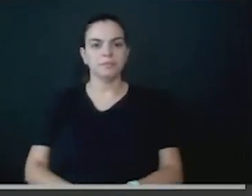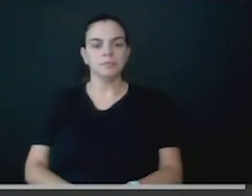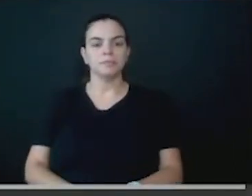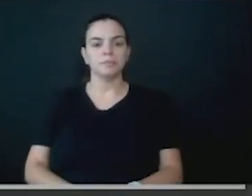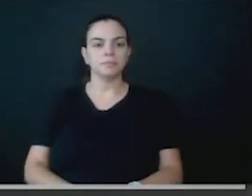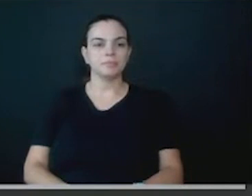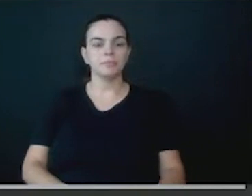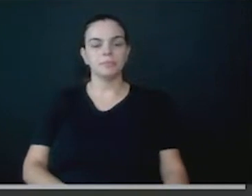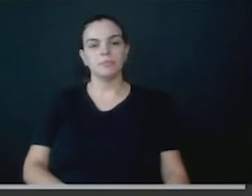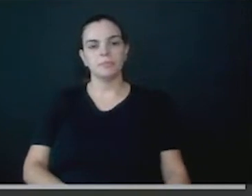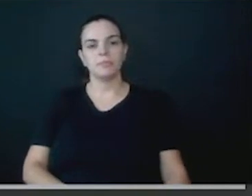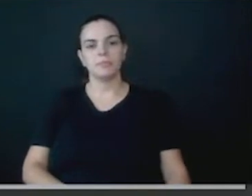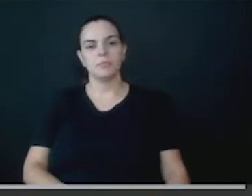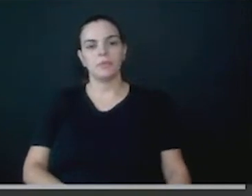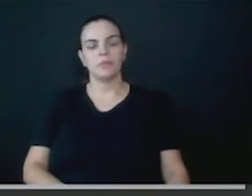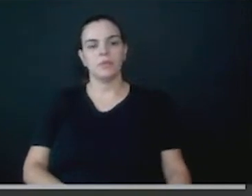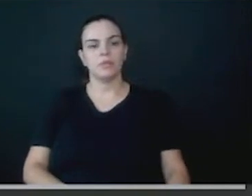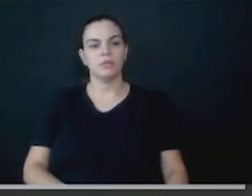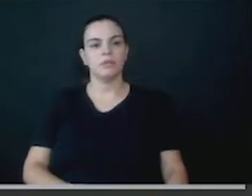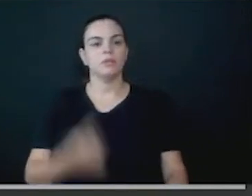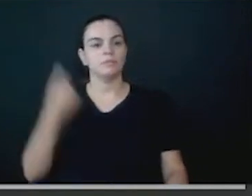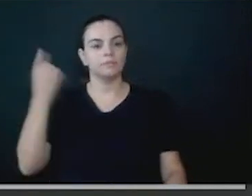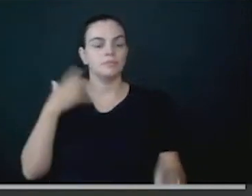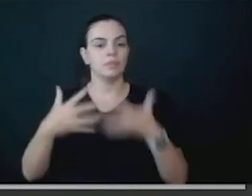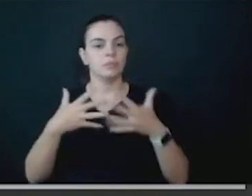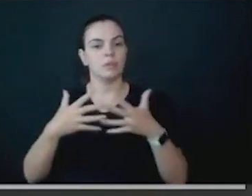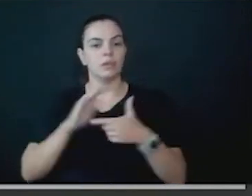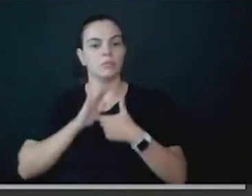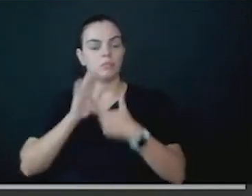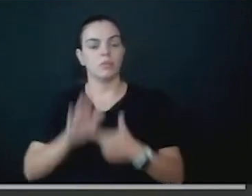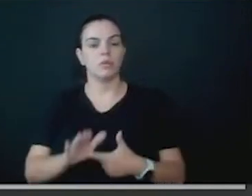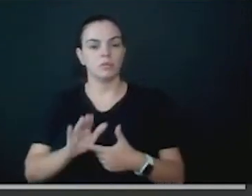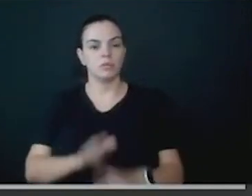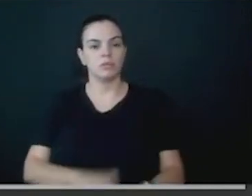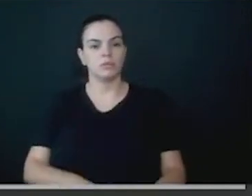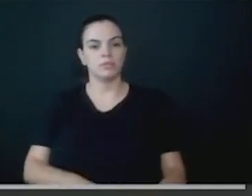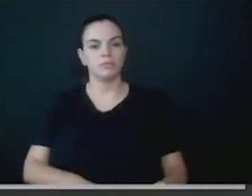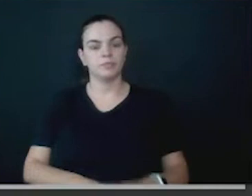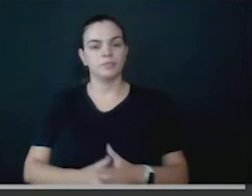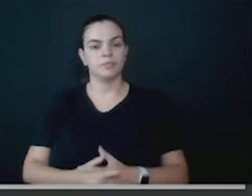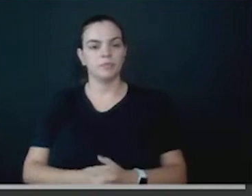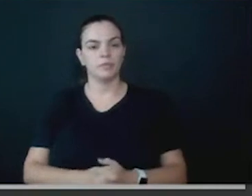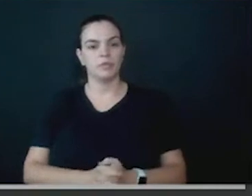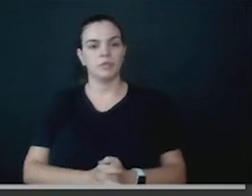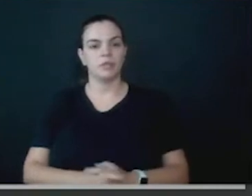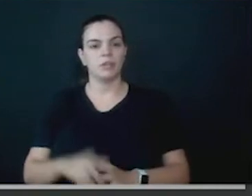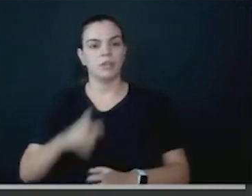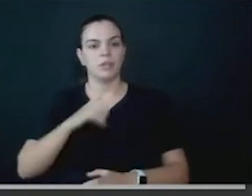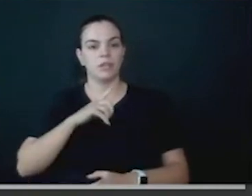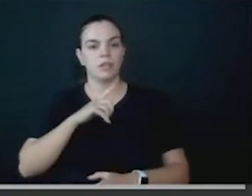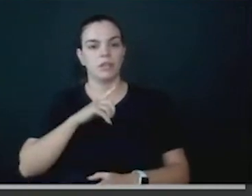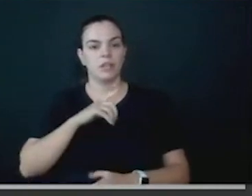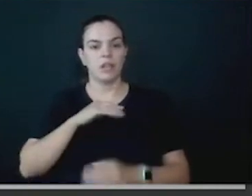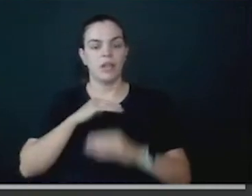O indicador do transparente, resultado financeiro acumulado no exercício. Então, a gente tem uma mediana ali de 26, mas a gente continua com